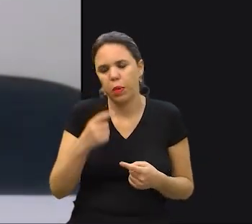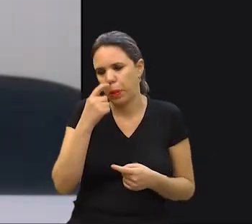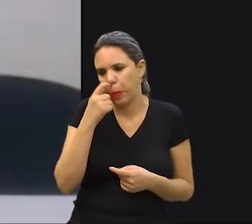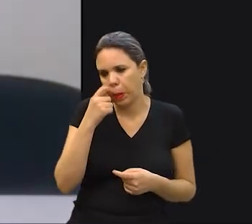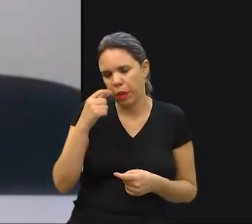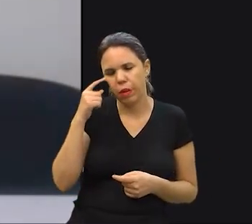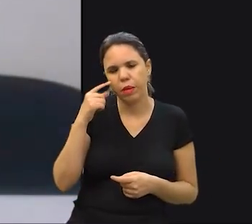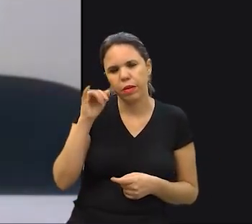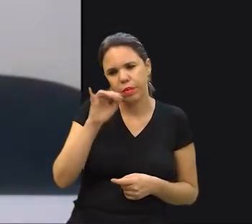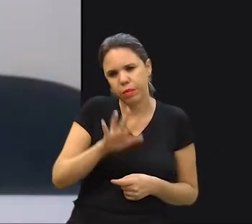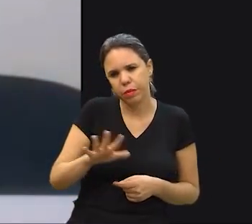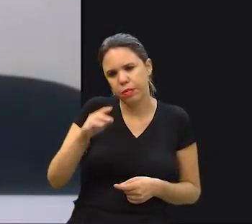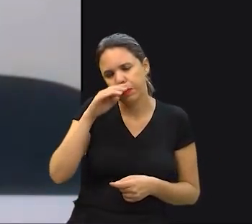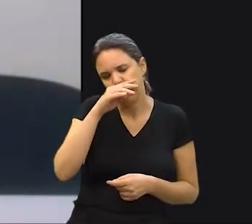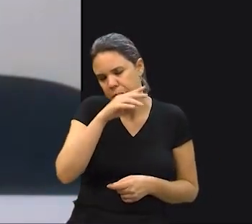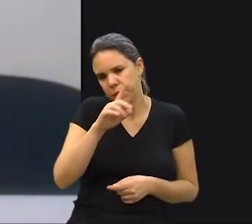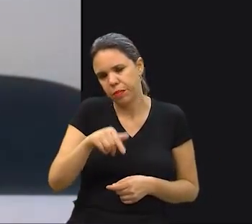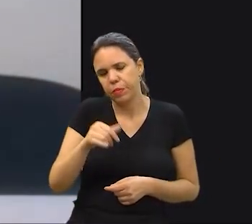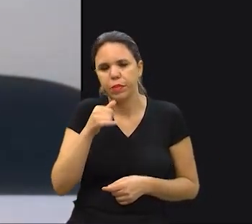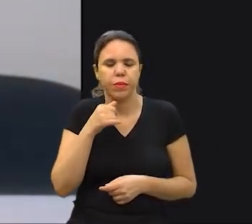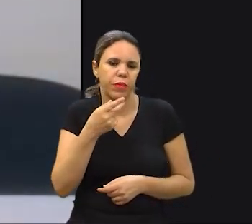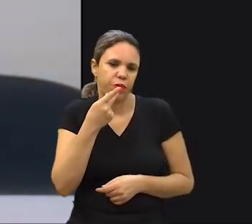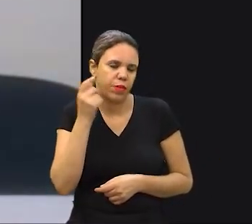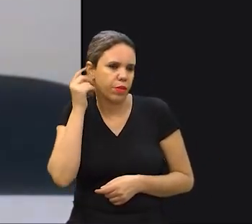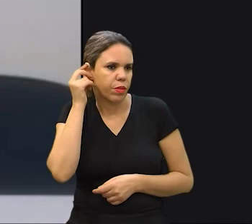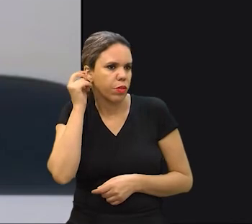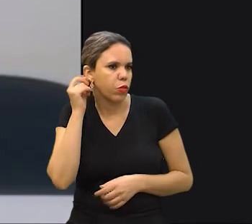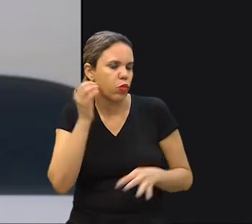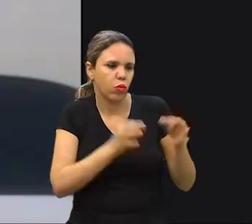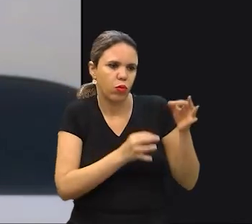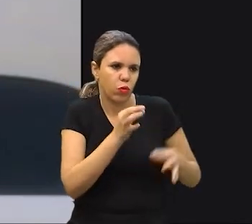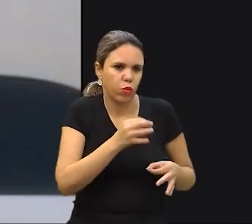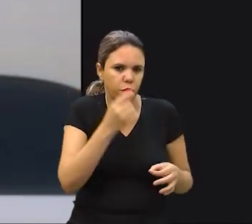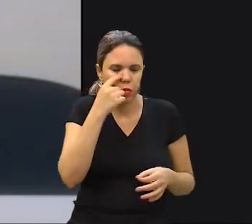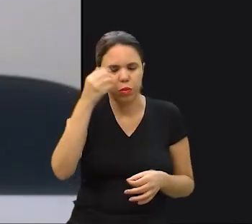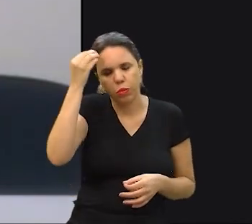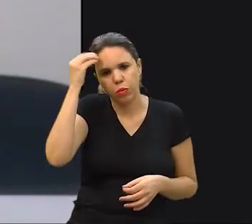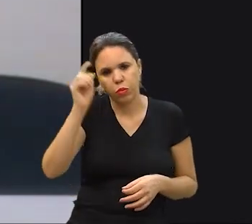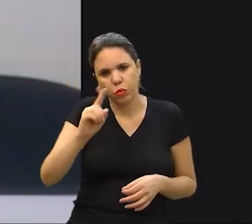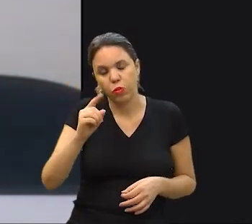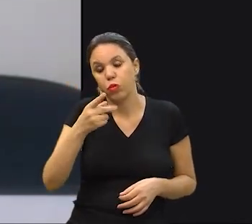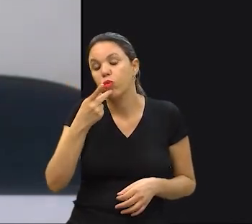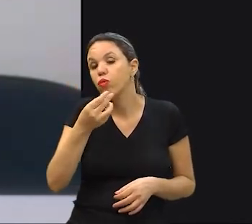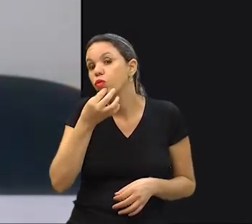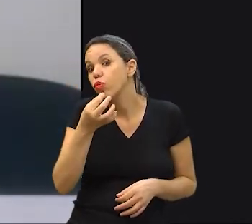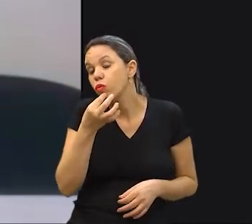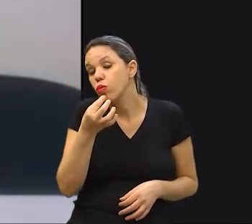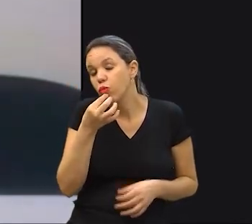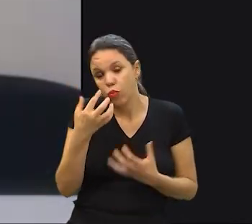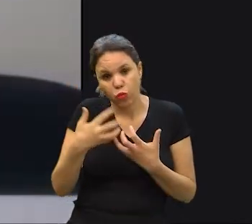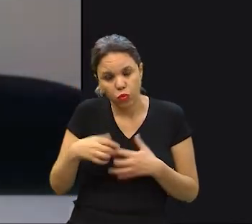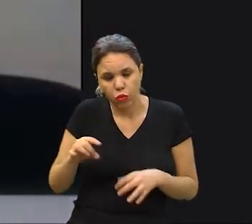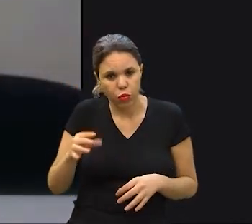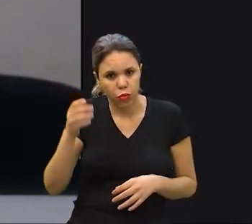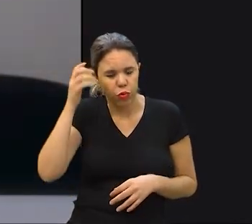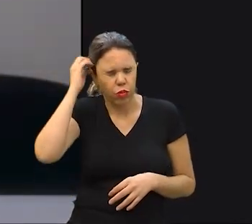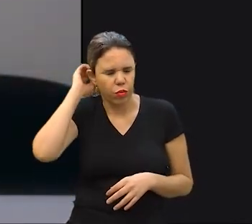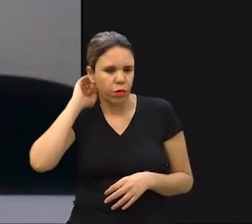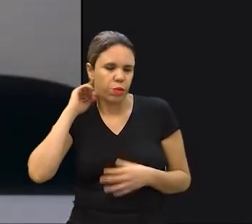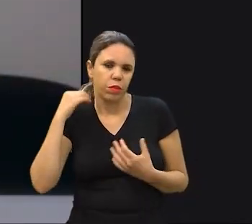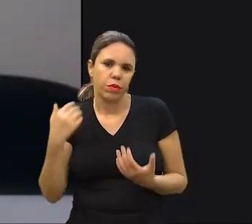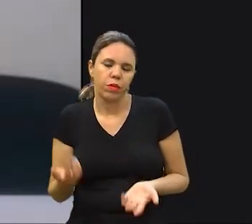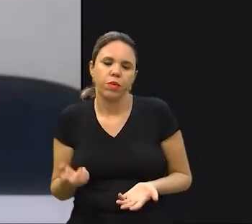Porque a gente tem a imagem disso. E eu não estou julgando, culpando. Eu só estou colocando uma